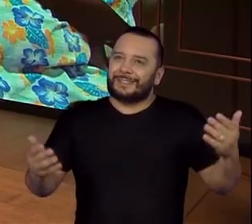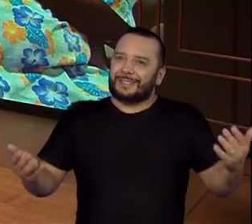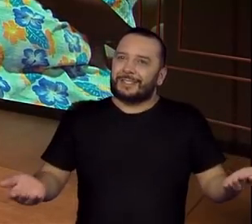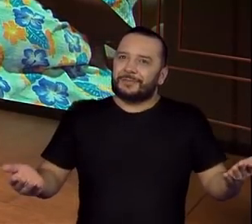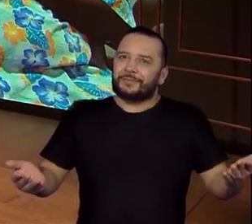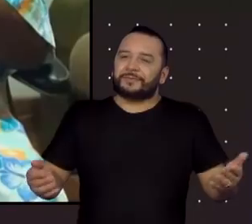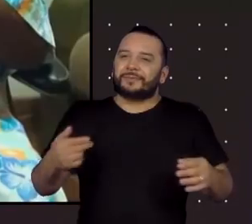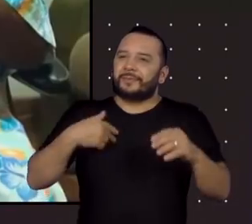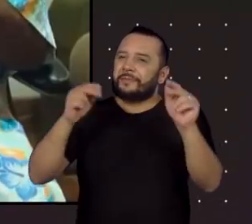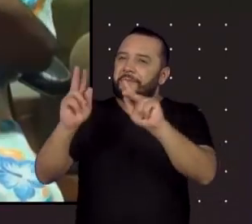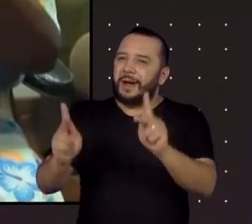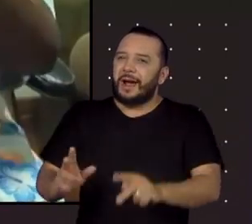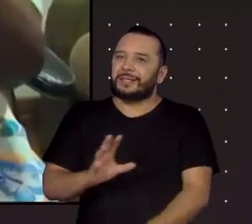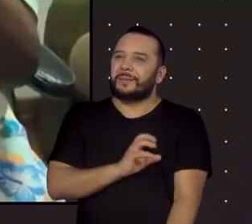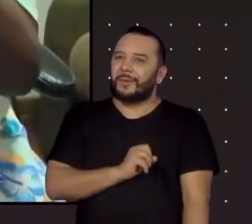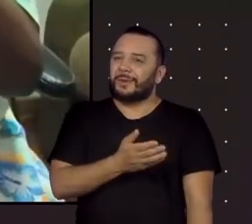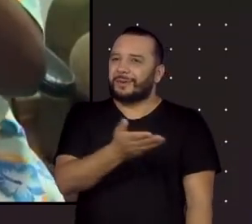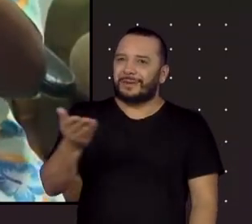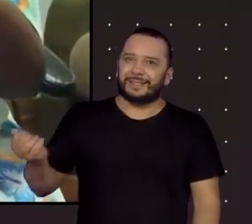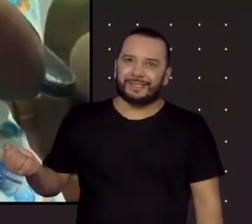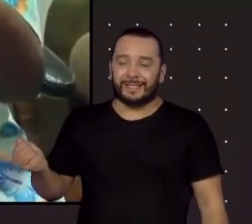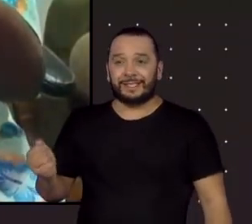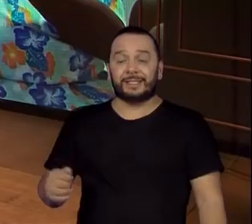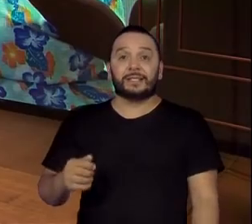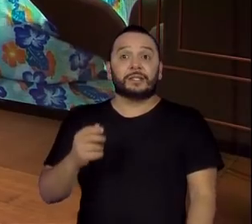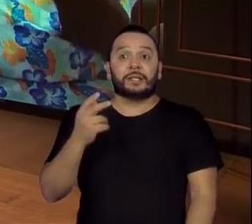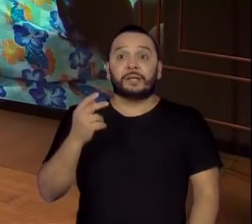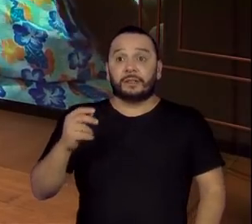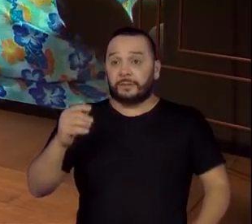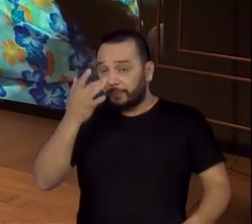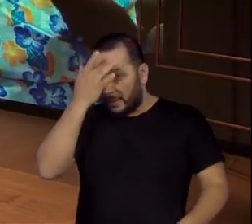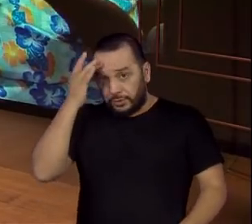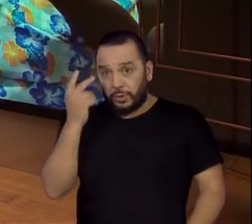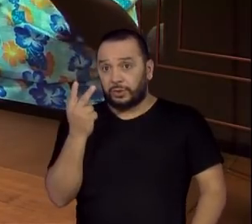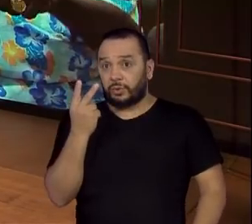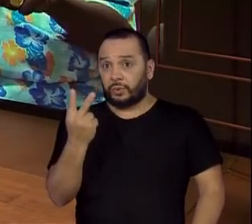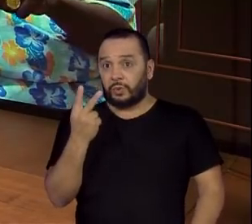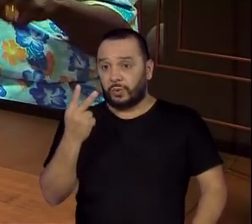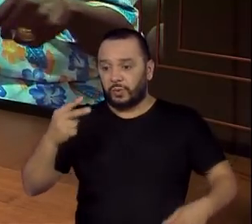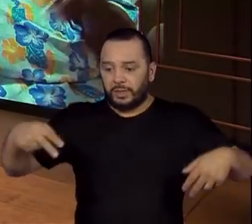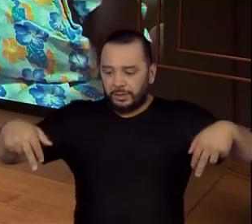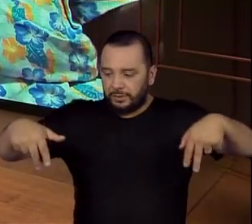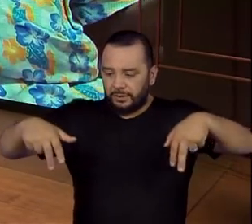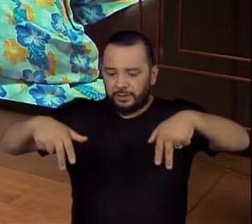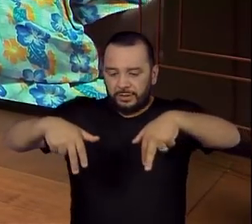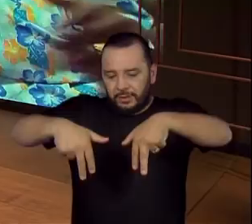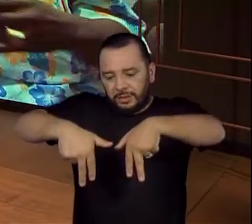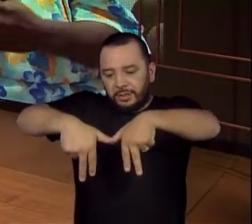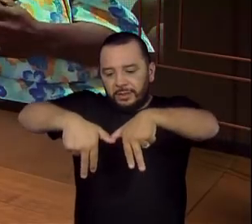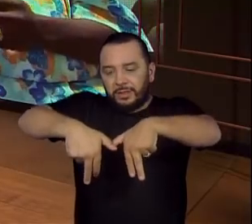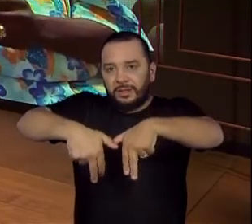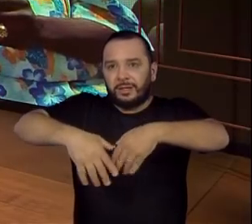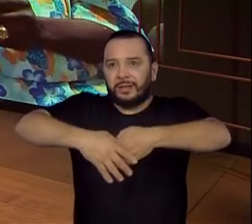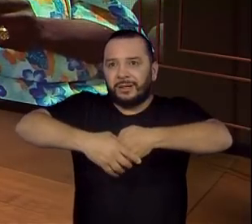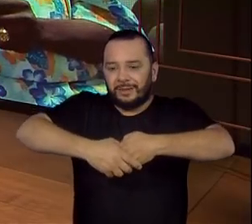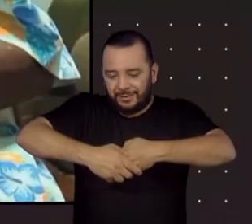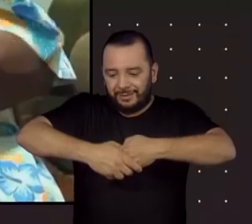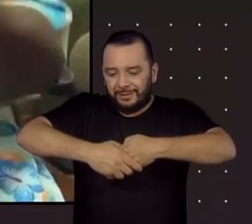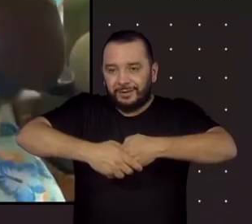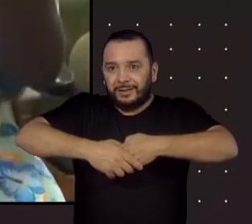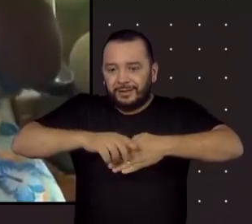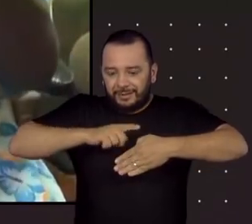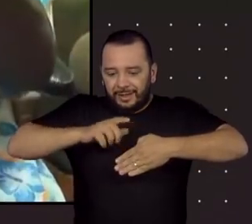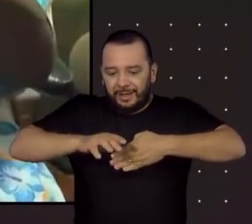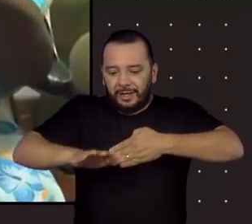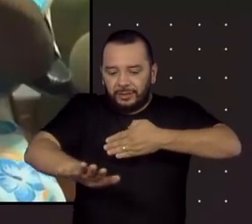mensagem de paz e amor, que diz que quando duas mãos se encontram, reflete no chão a sombra da mesma cor. Bonito. É